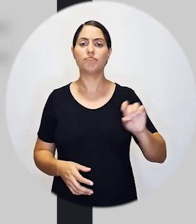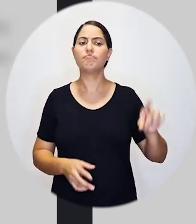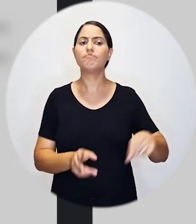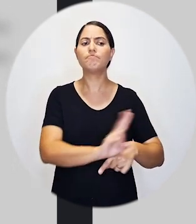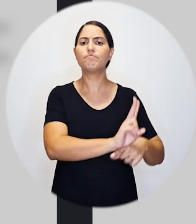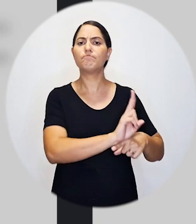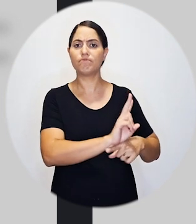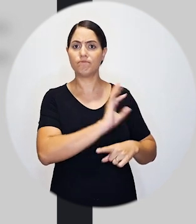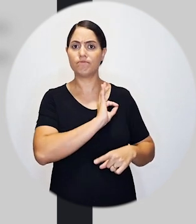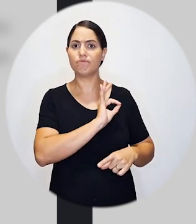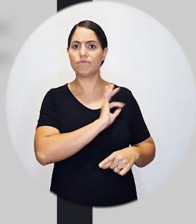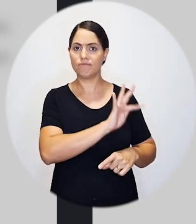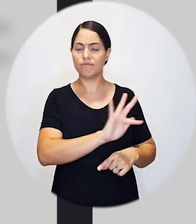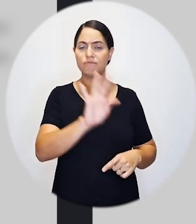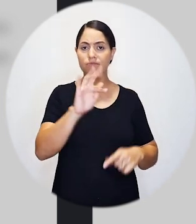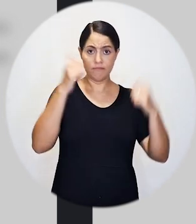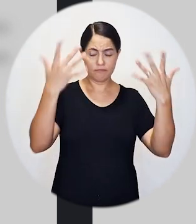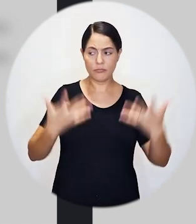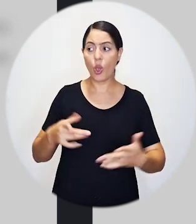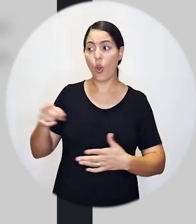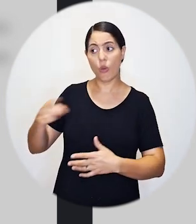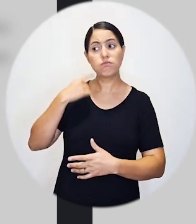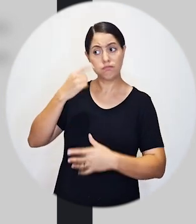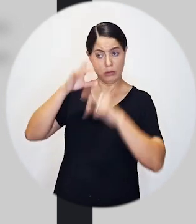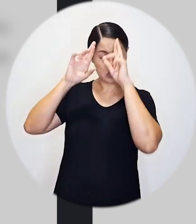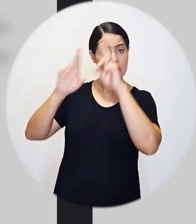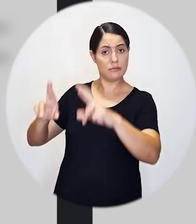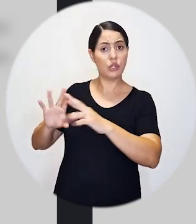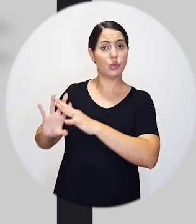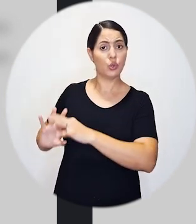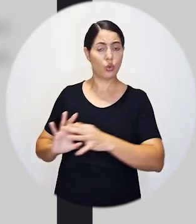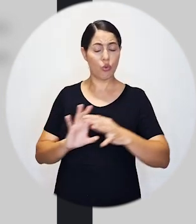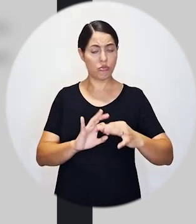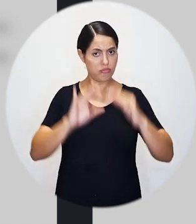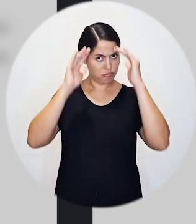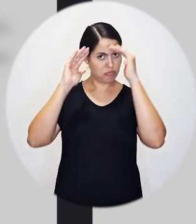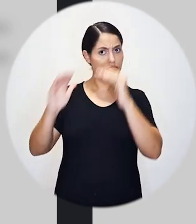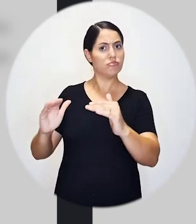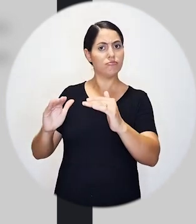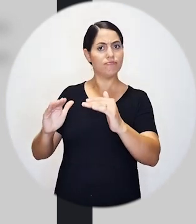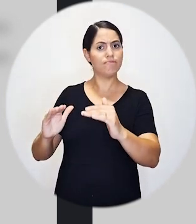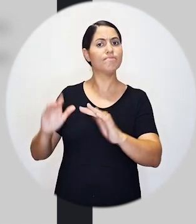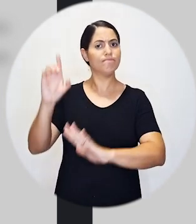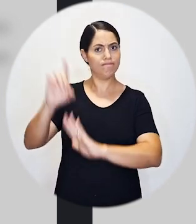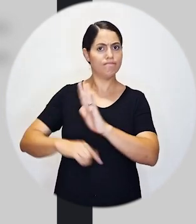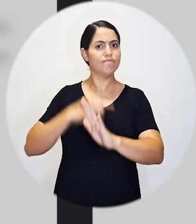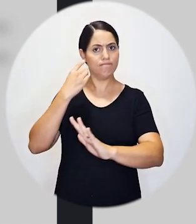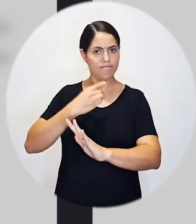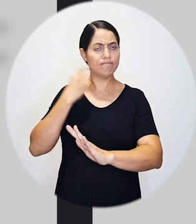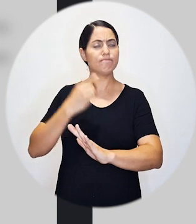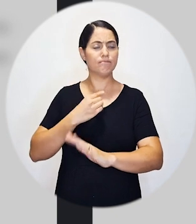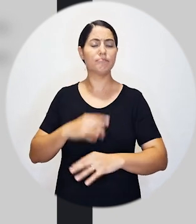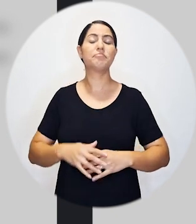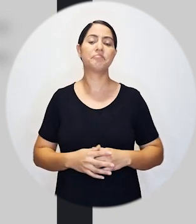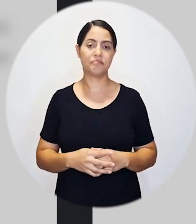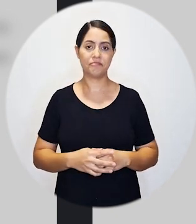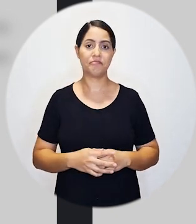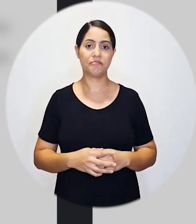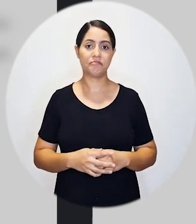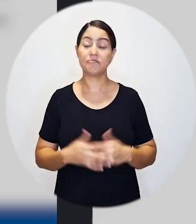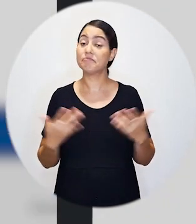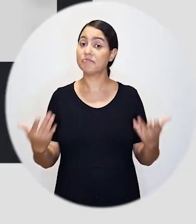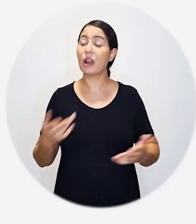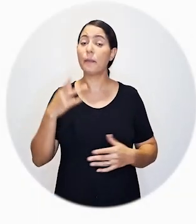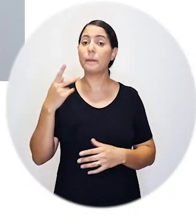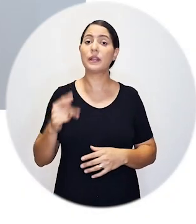Pimentel, reafirmou o respeito aos advogados e ao fiel cumprimento no âmbito da superintendência das prerrogativas defendidas pela